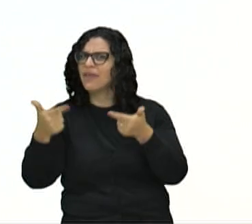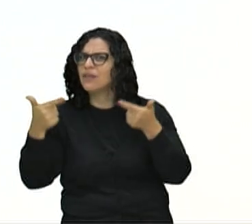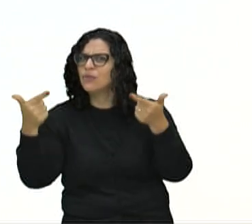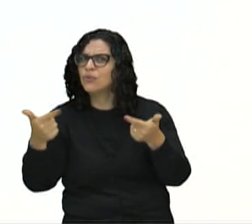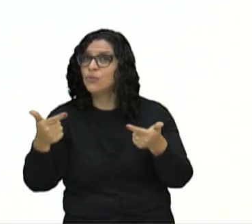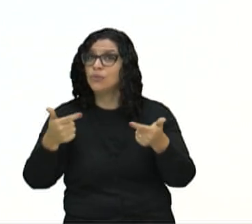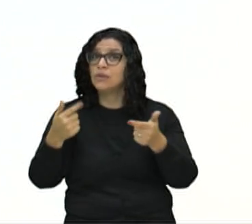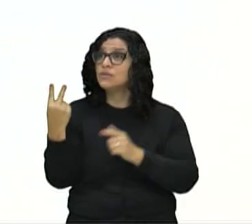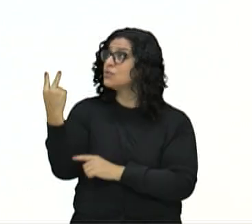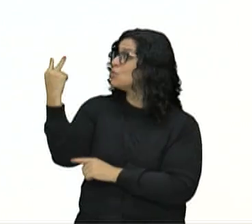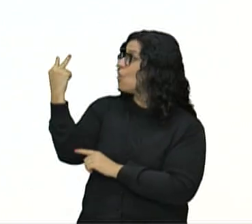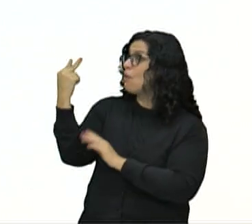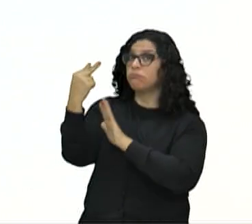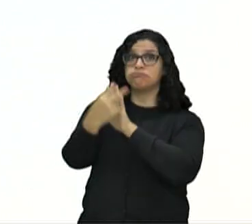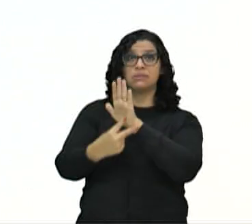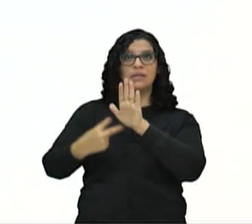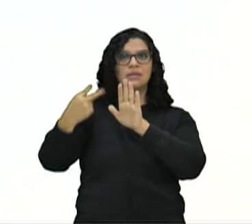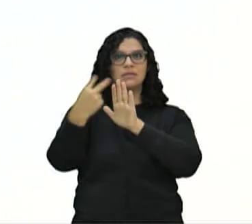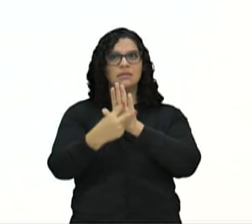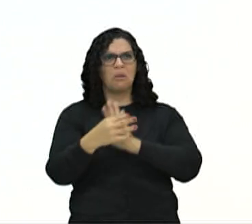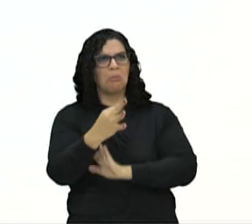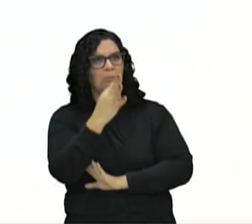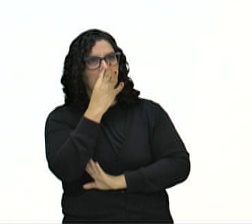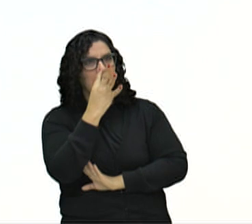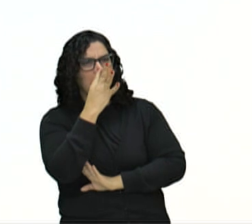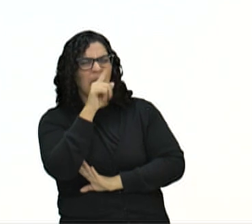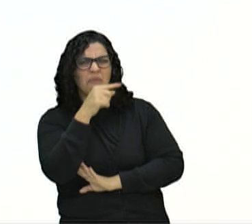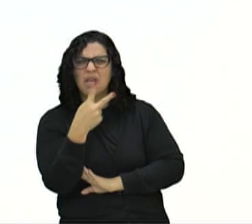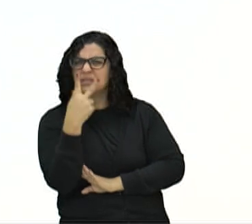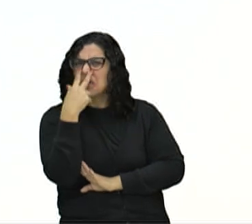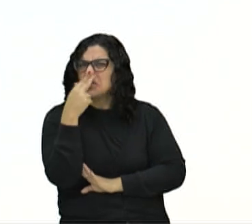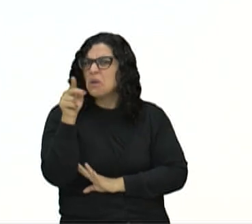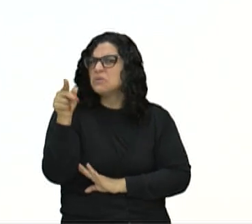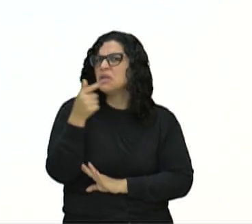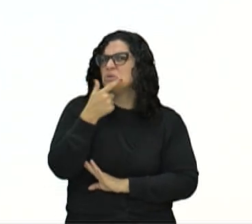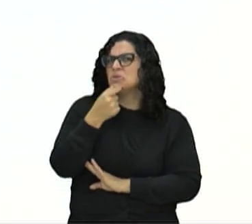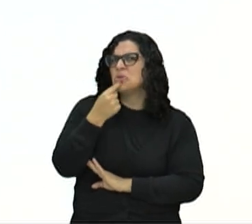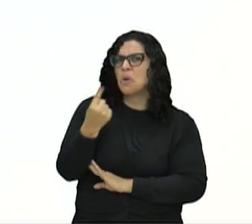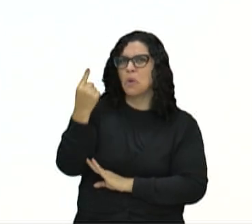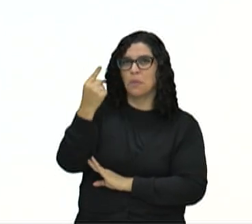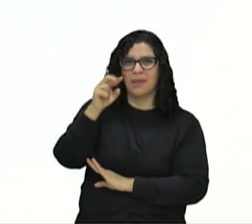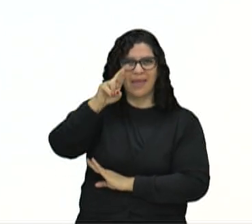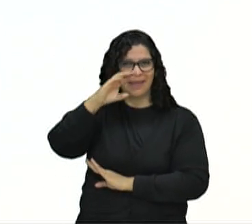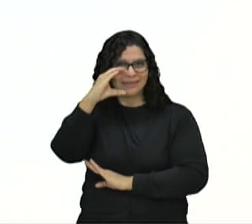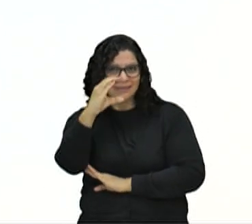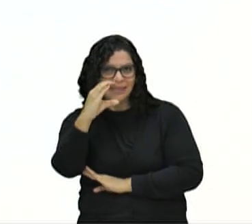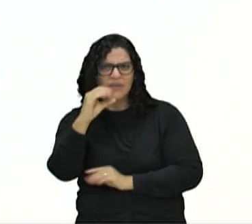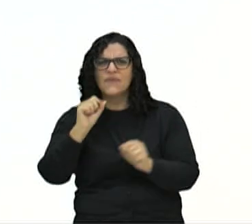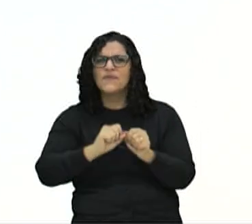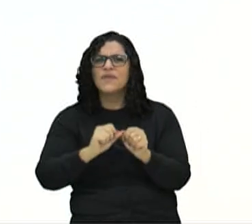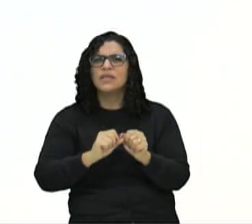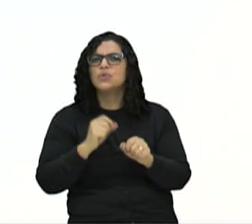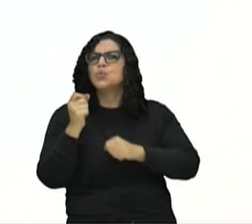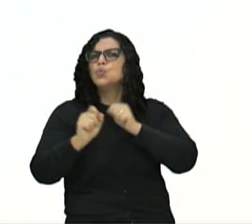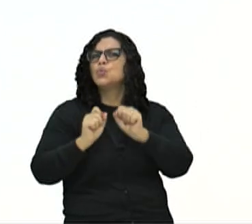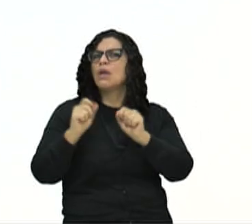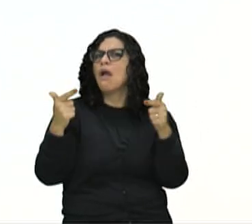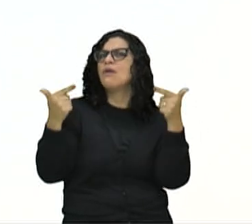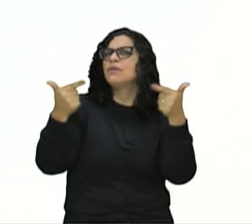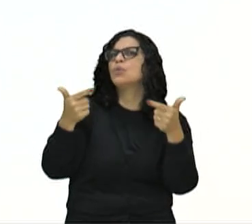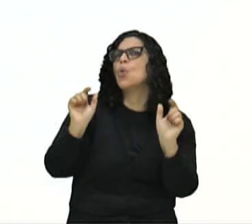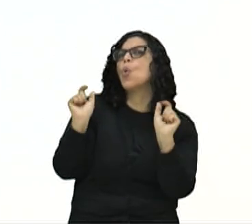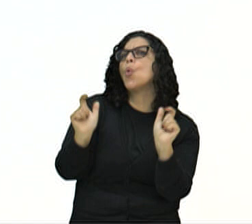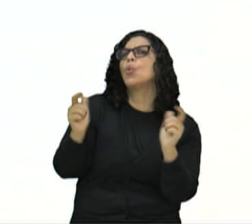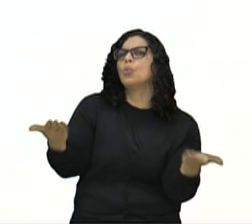mais interessante, né? Vocês acham que esse rapaz, ele fez uma aventura onde?